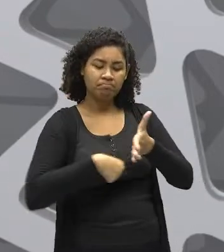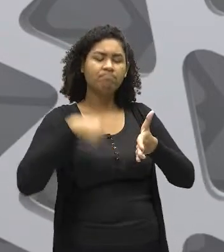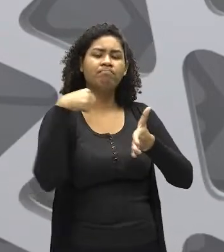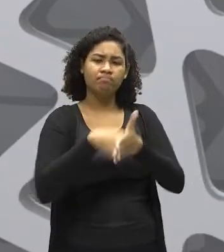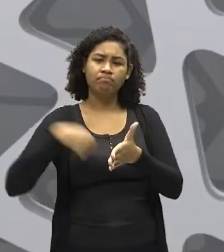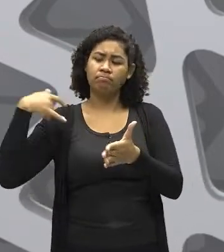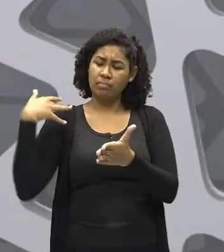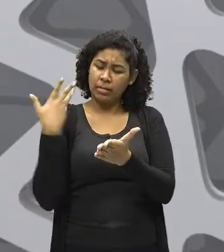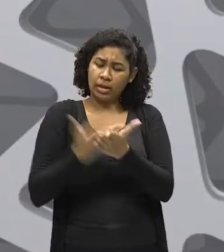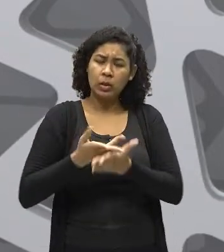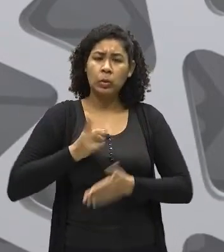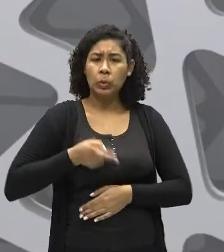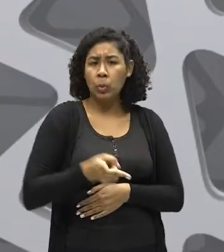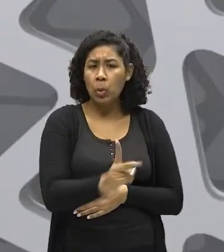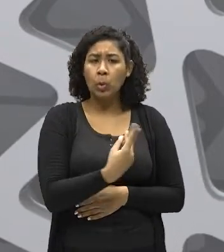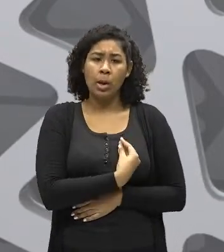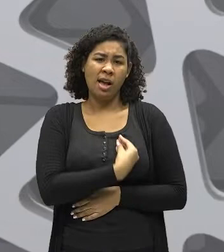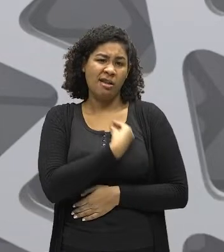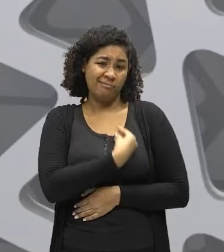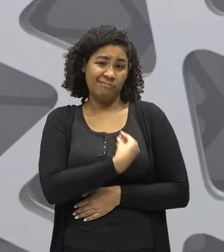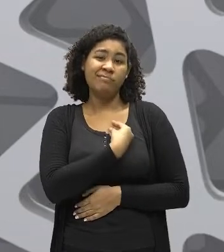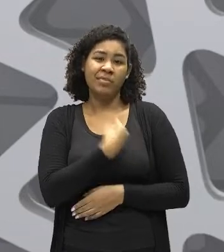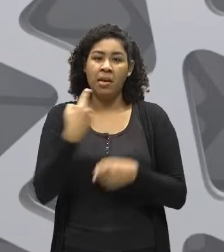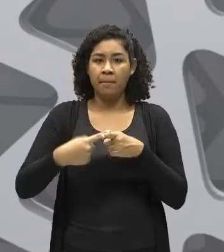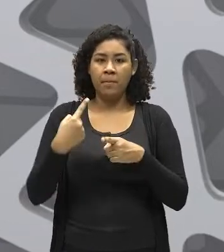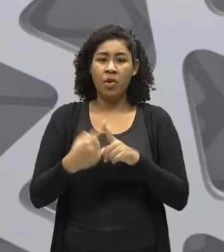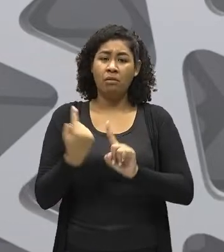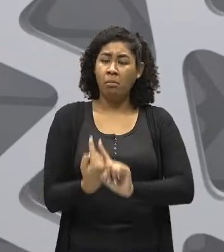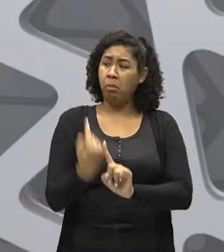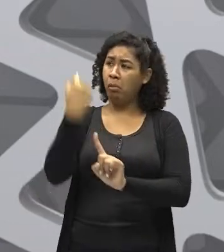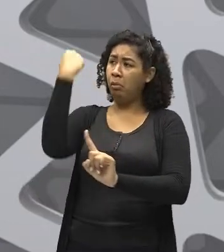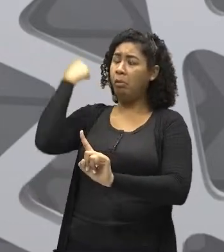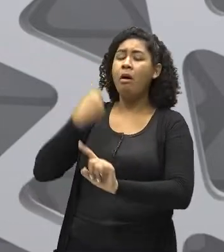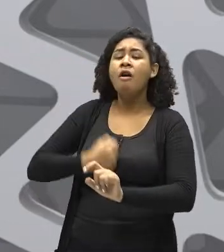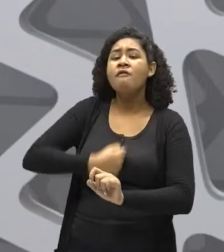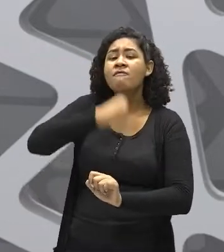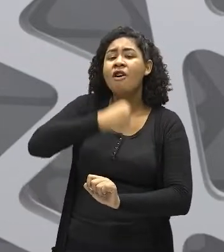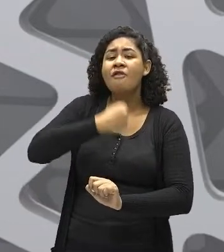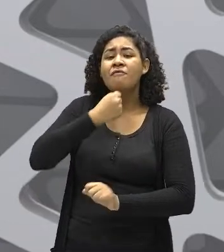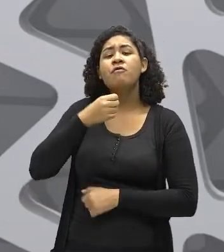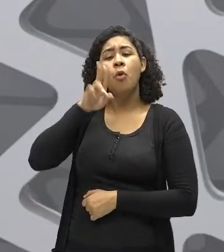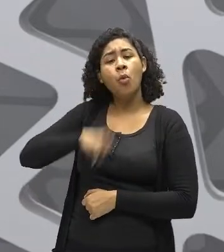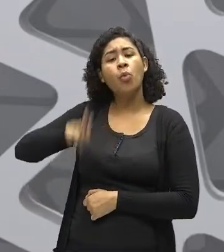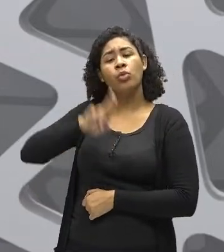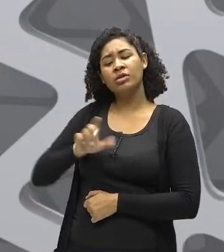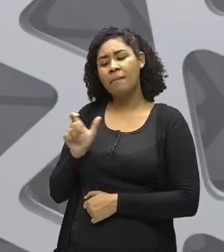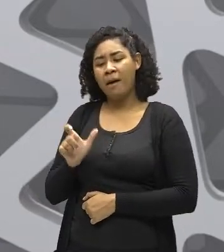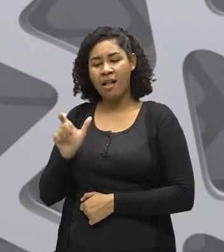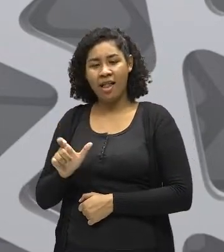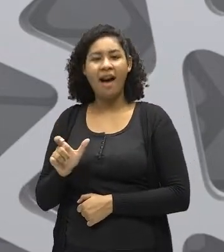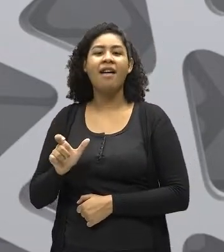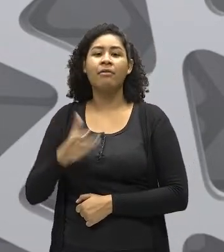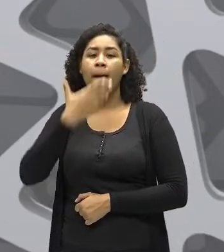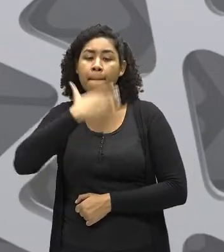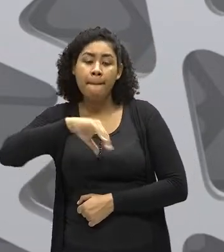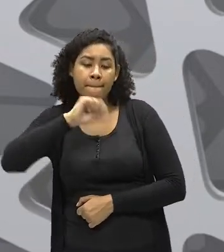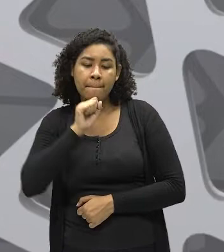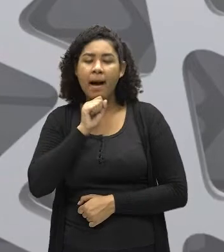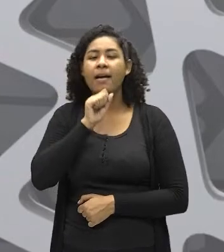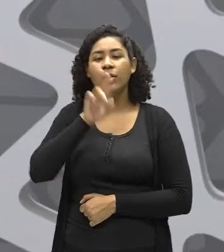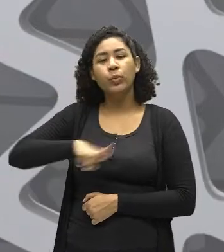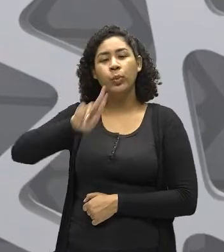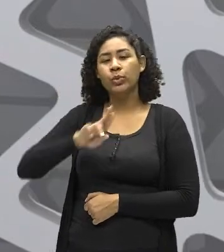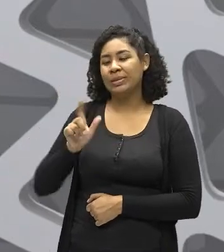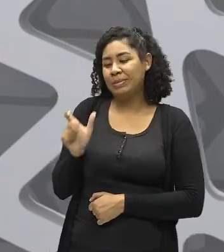decorrer dos anos. Por quê? Porque o seu tataravô falou, porque o seu bisavô falou, o seu avô, seu pai chegou a você.